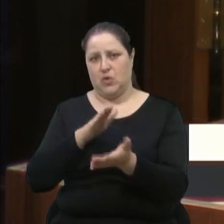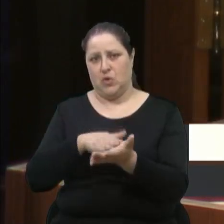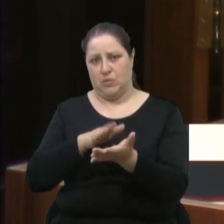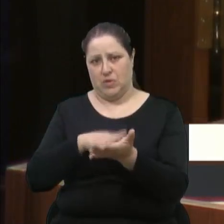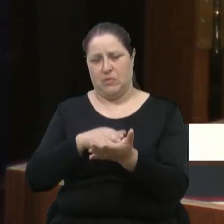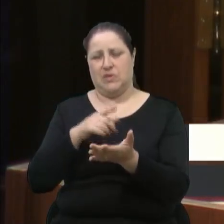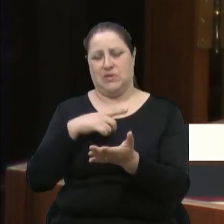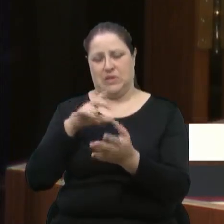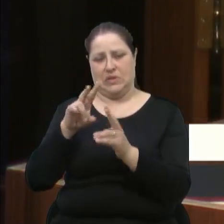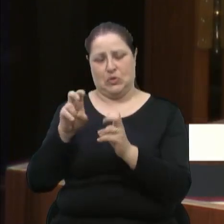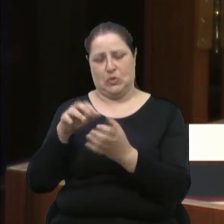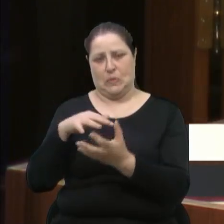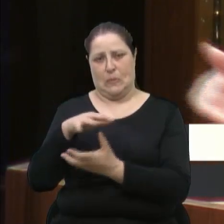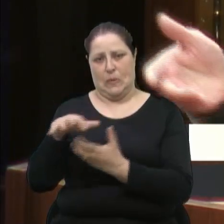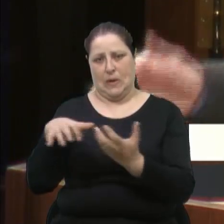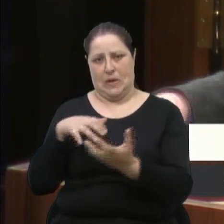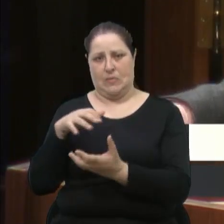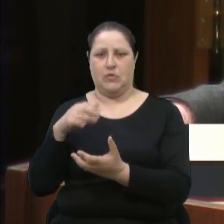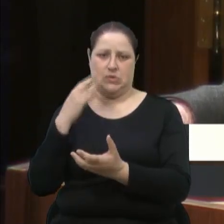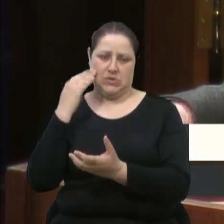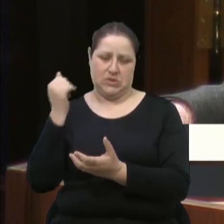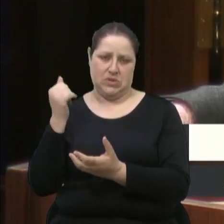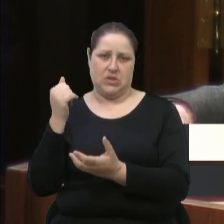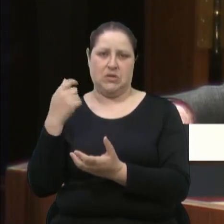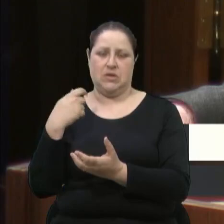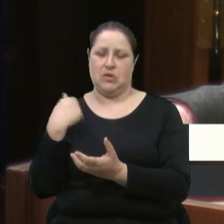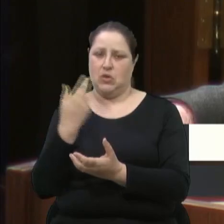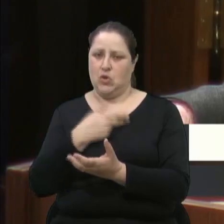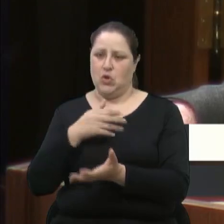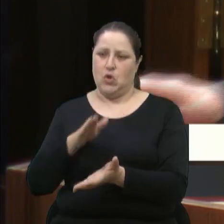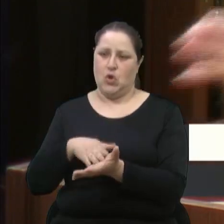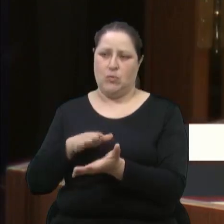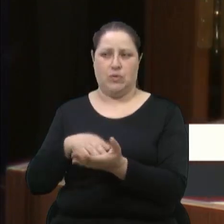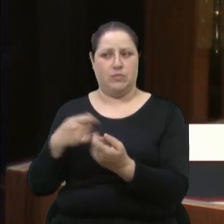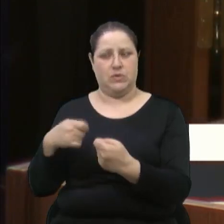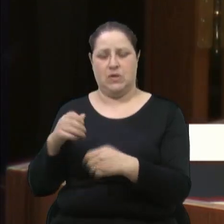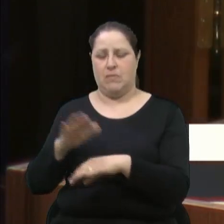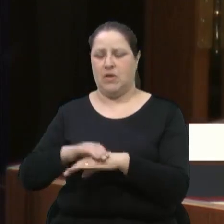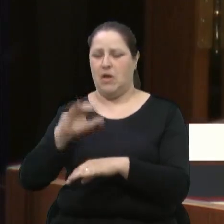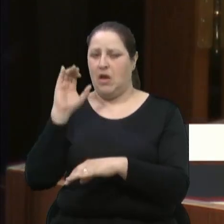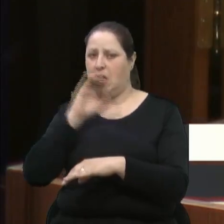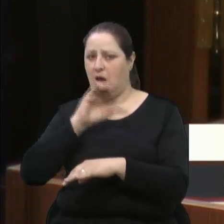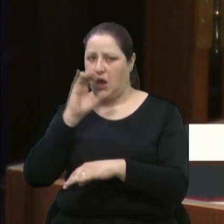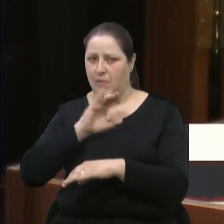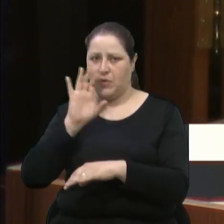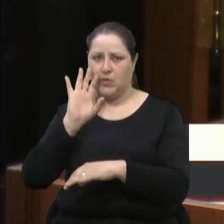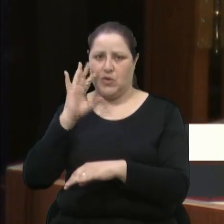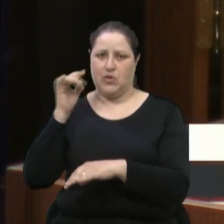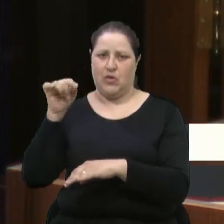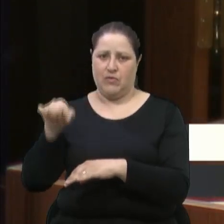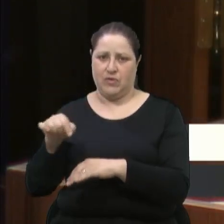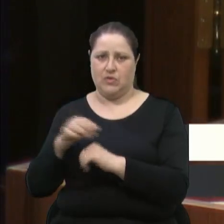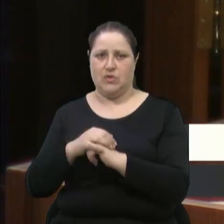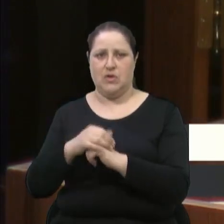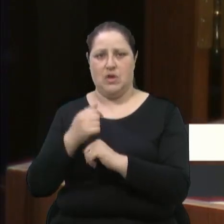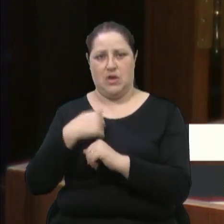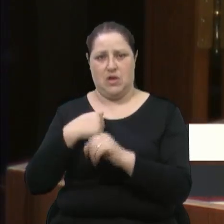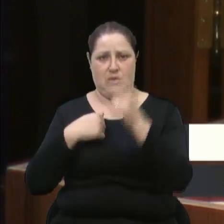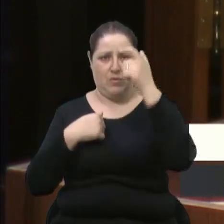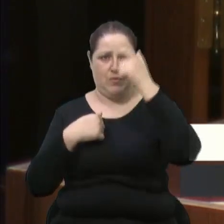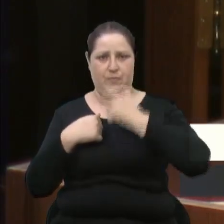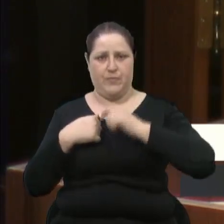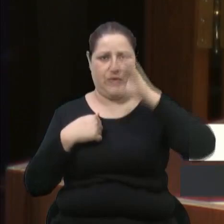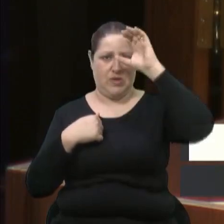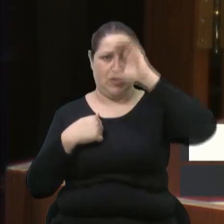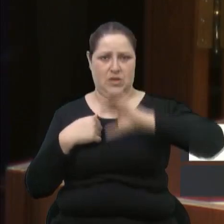fossem feitos e agilizados mais rapidamente, mas o que eu sempre fiz como cidadão e como ser humano,